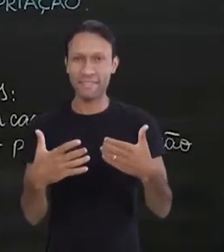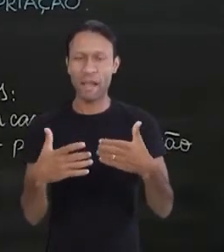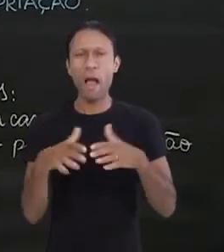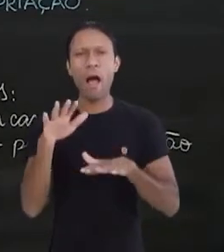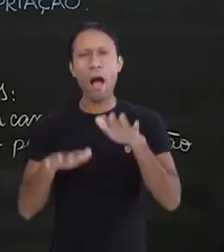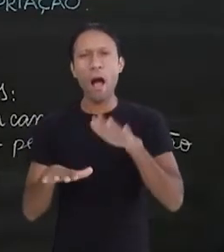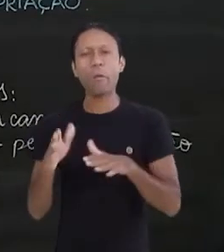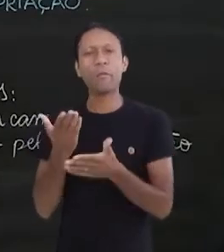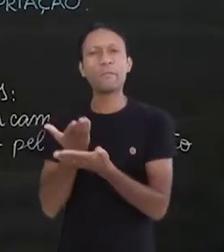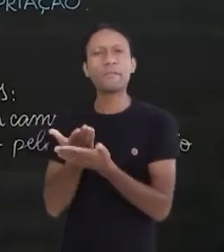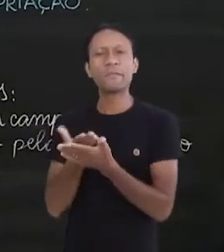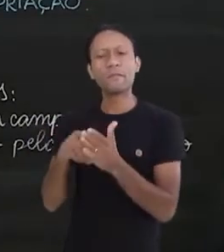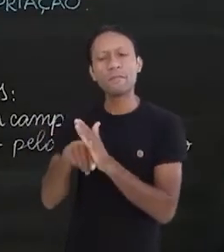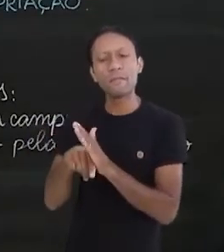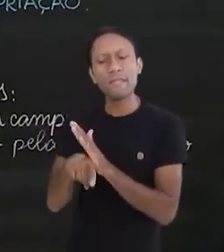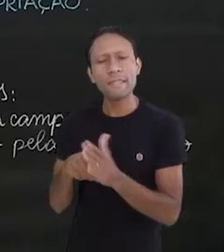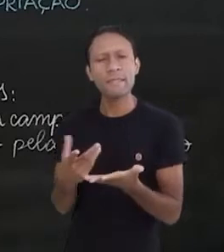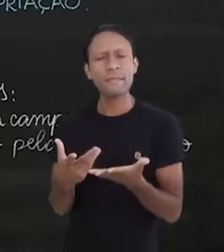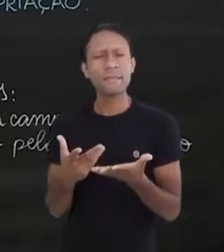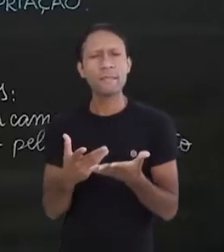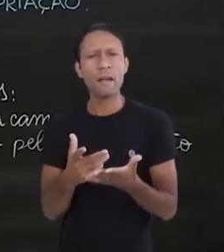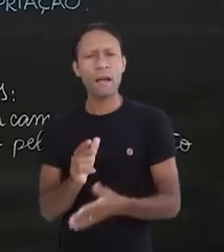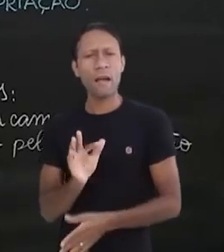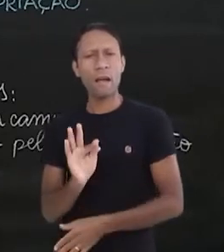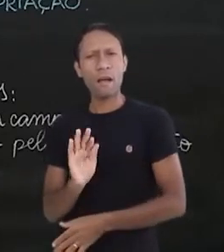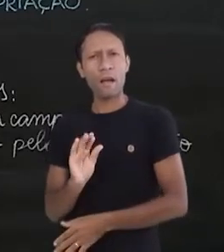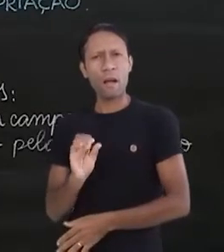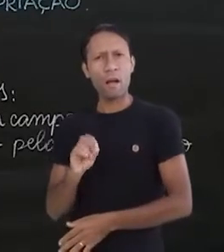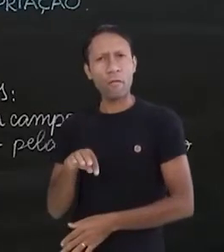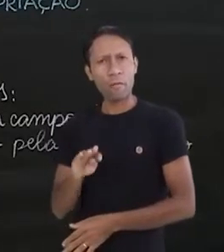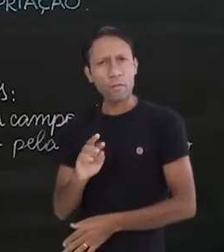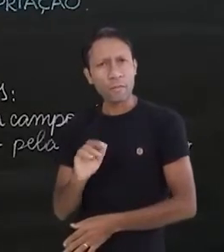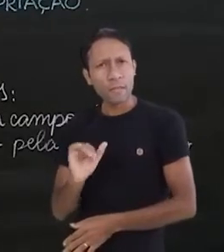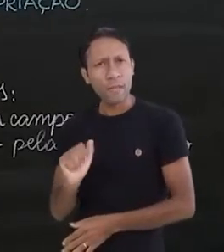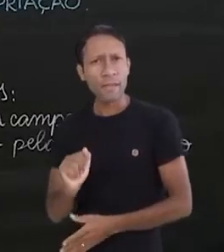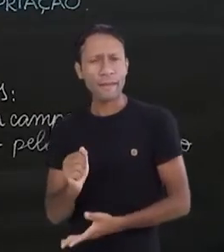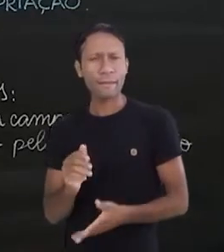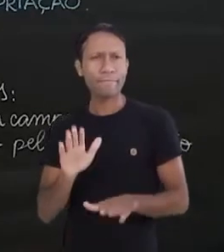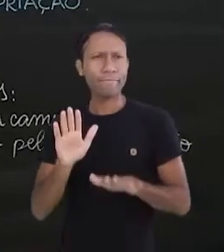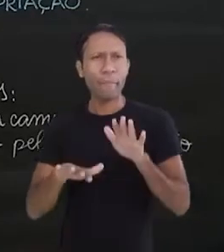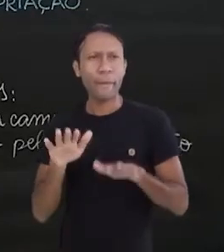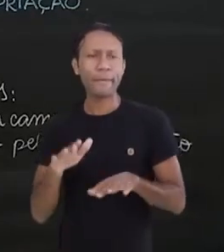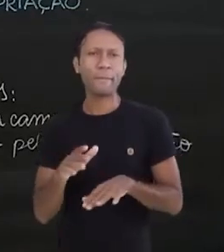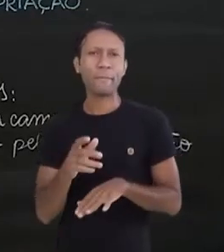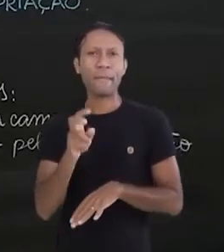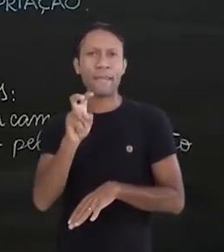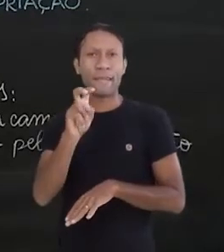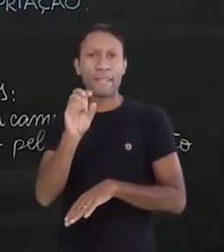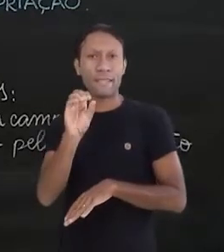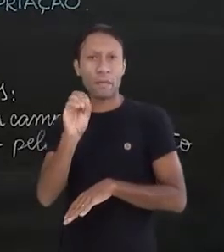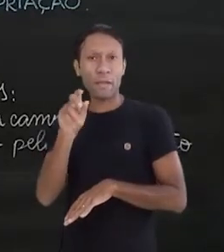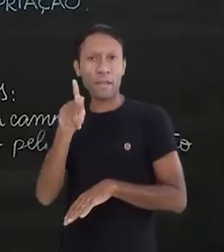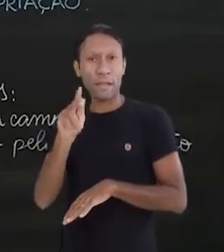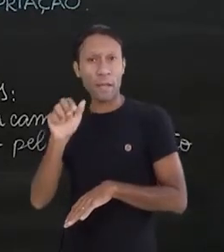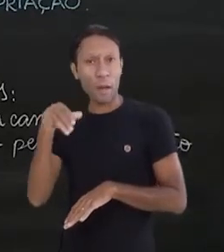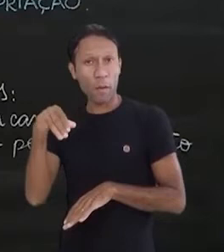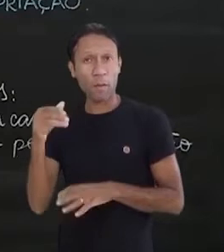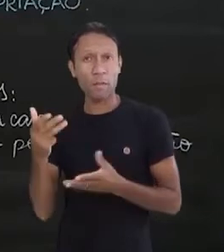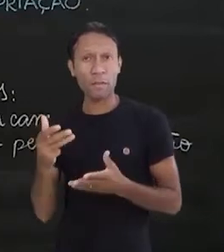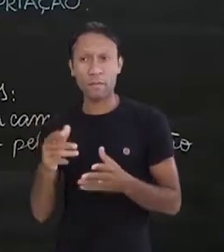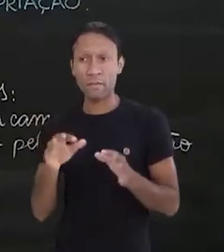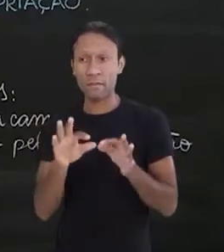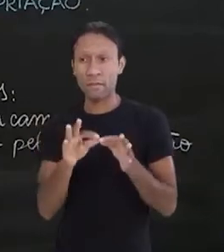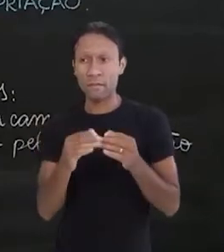vão tratar o conceito de fronteira como uma faixa de 50 quilômetros do limite. Agora outros vão